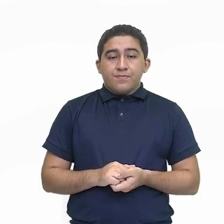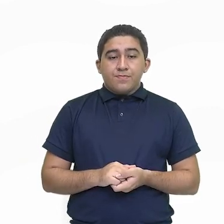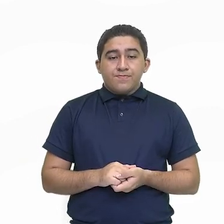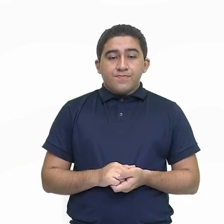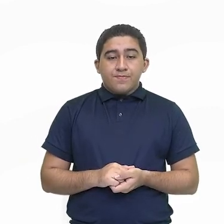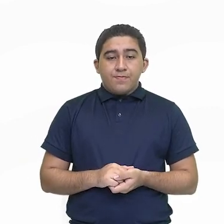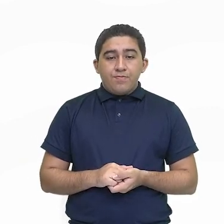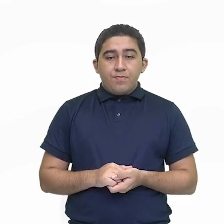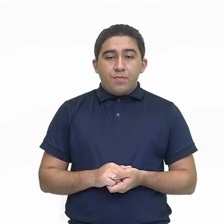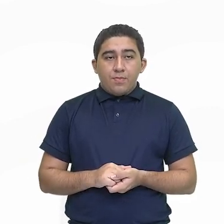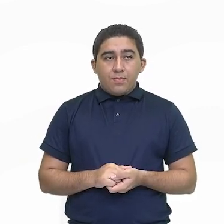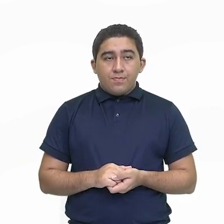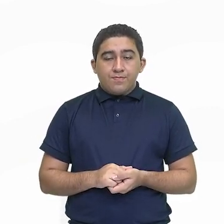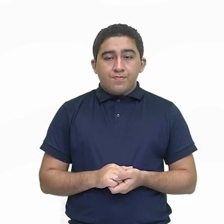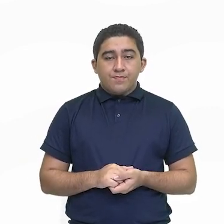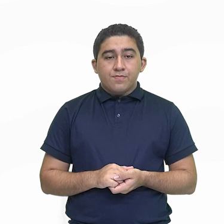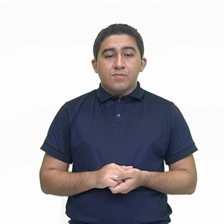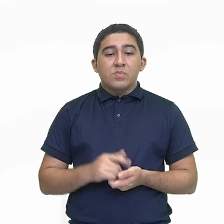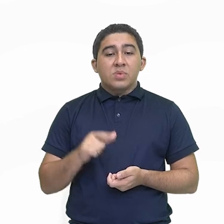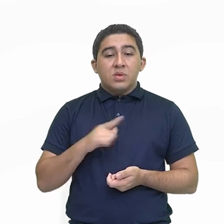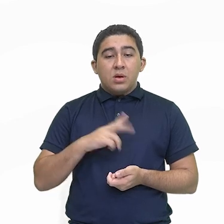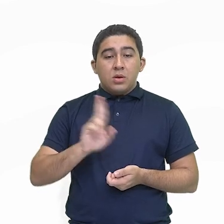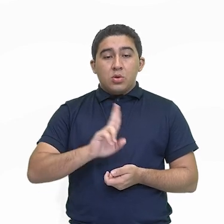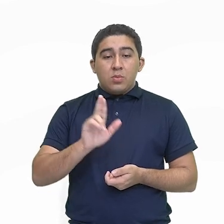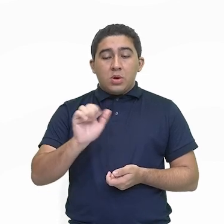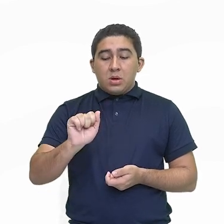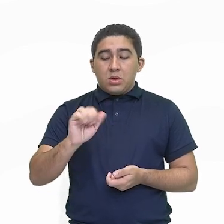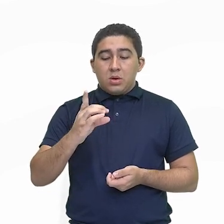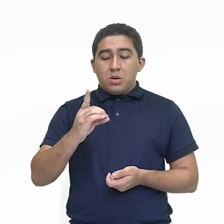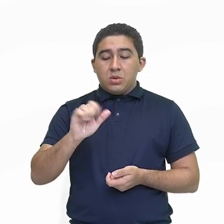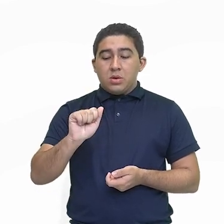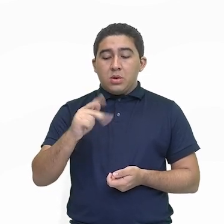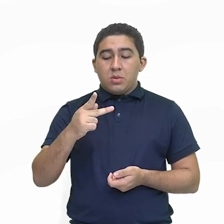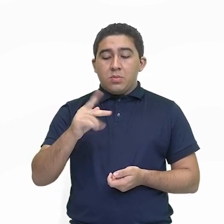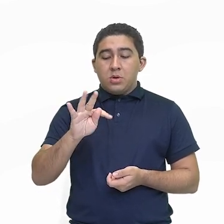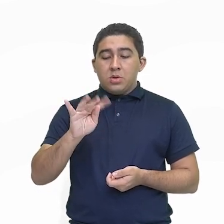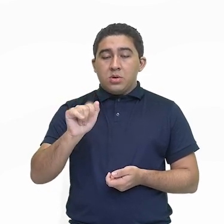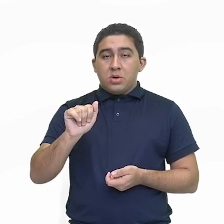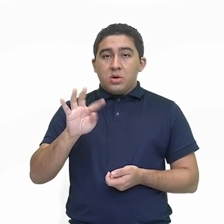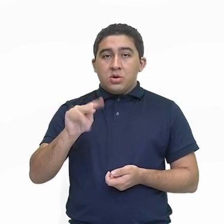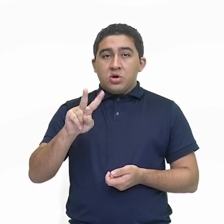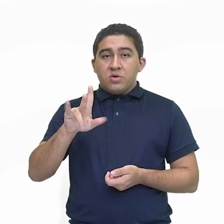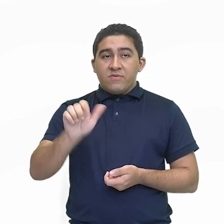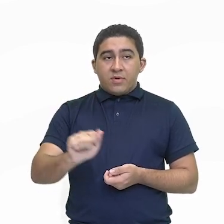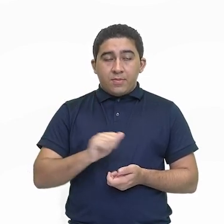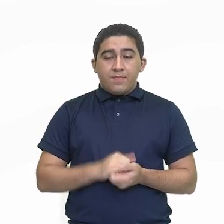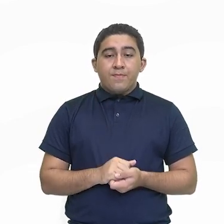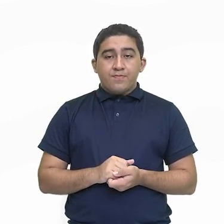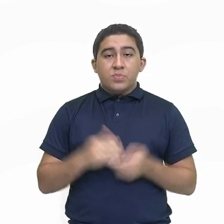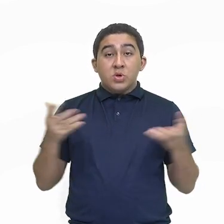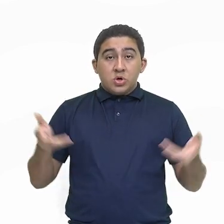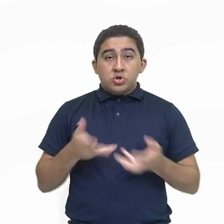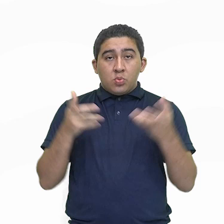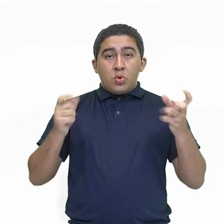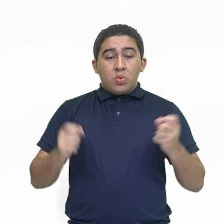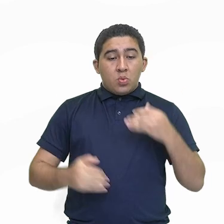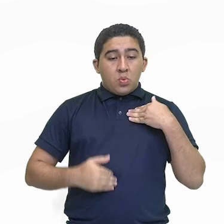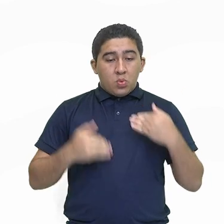desenvolve a imunidade que é chamada adaptativa. Essa imunidade adaptativa, ela estimula uma